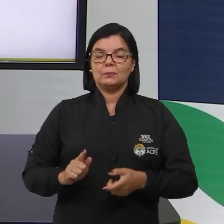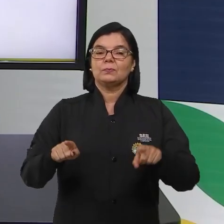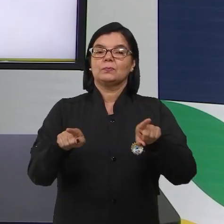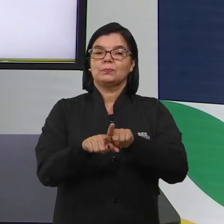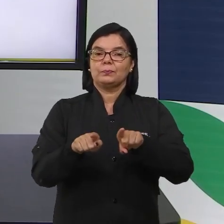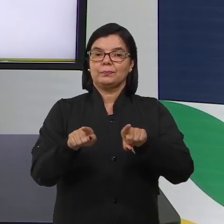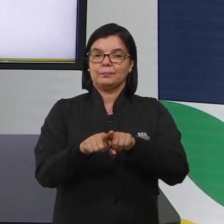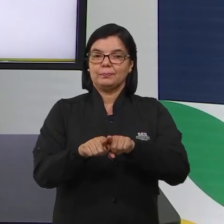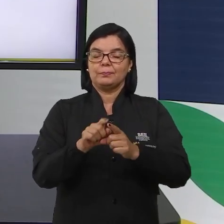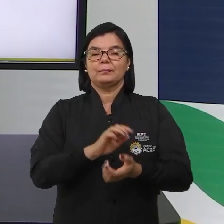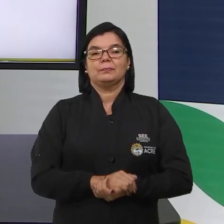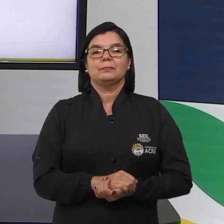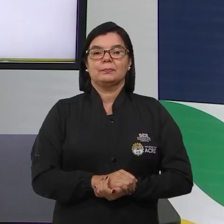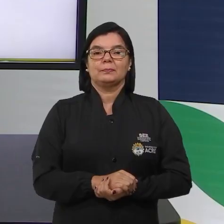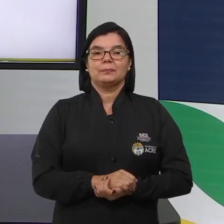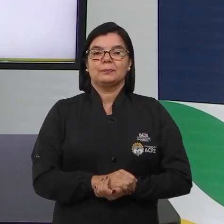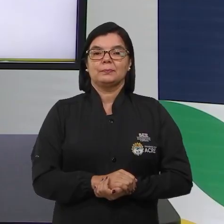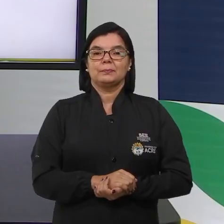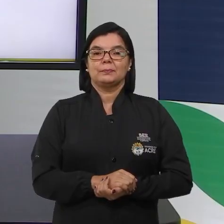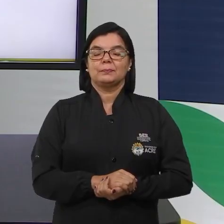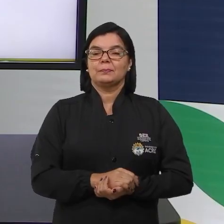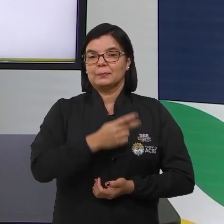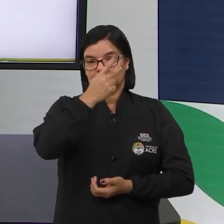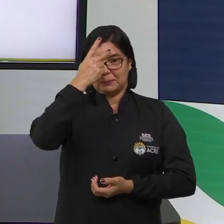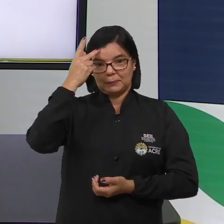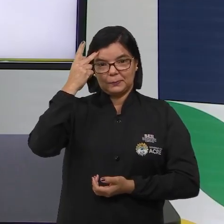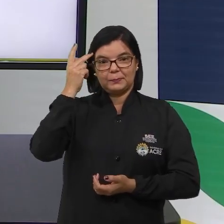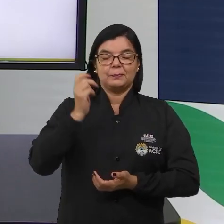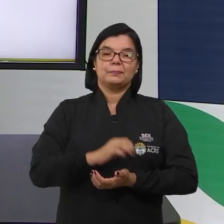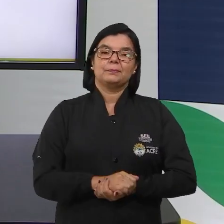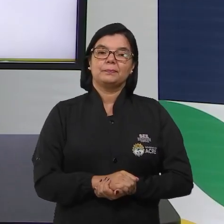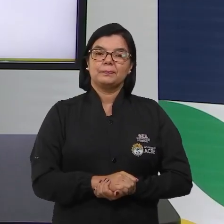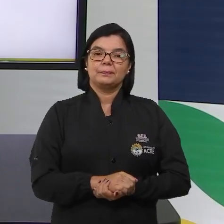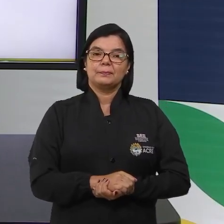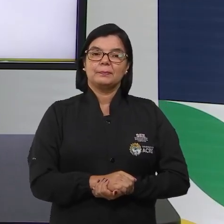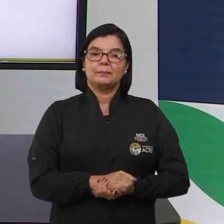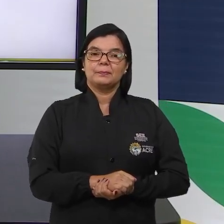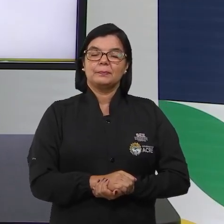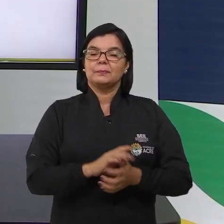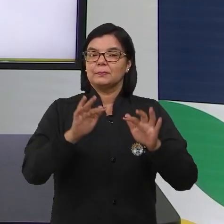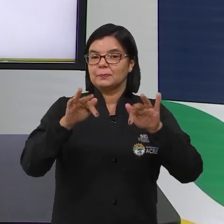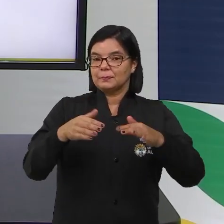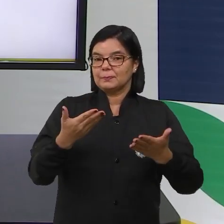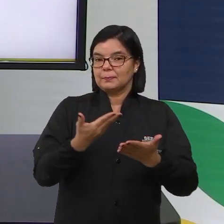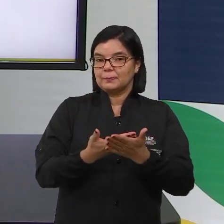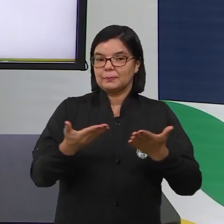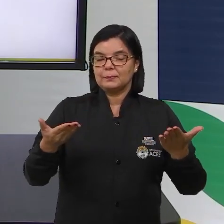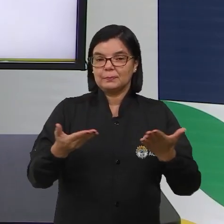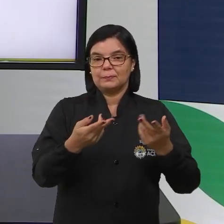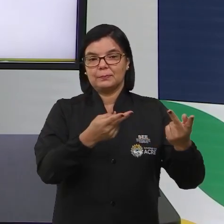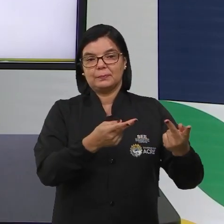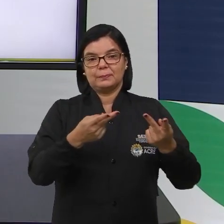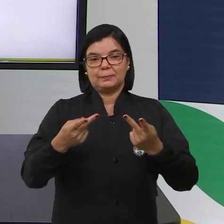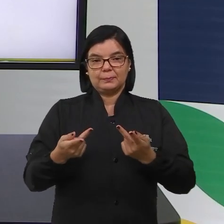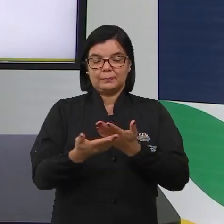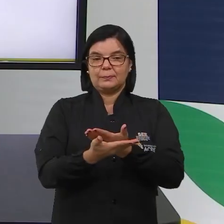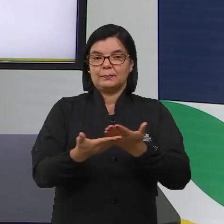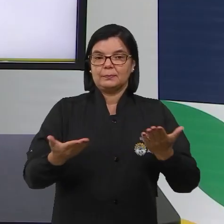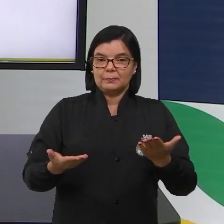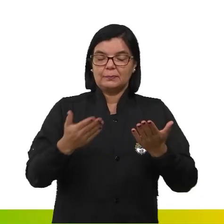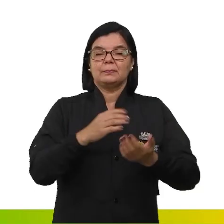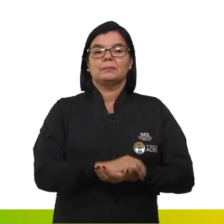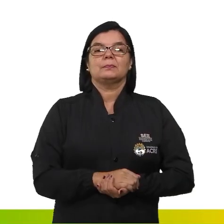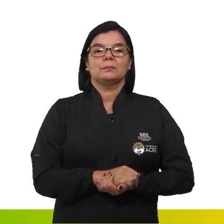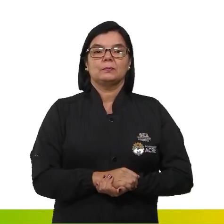governantes quanto para governados. Então, aqui, encerro a aula de hoje convidando vocês